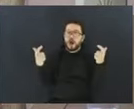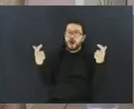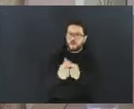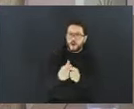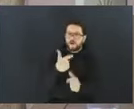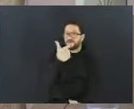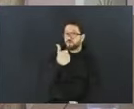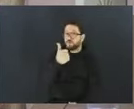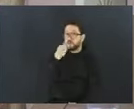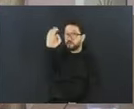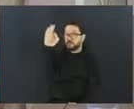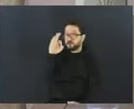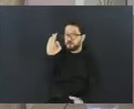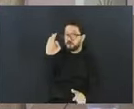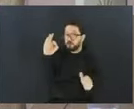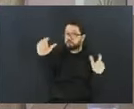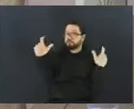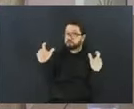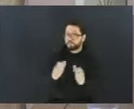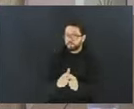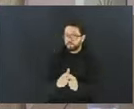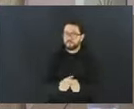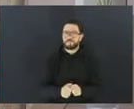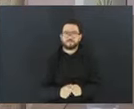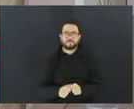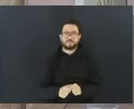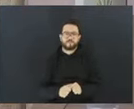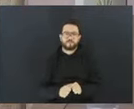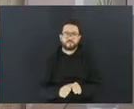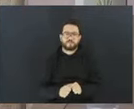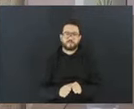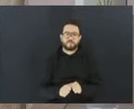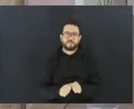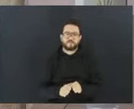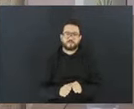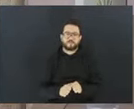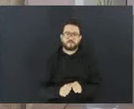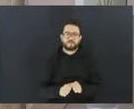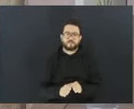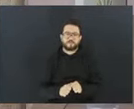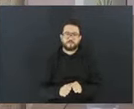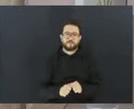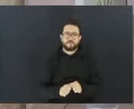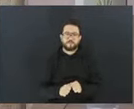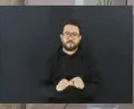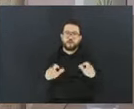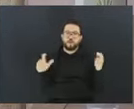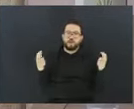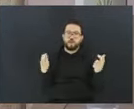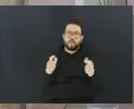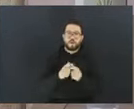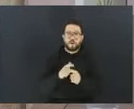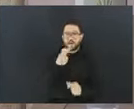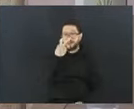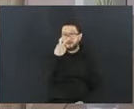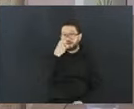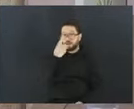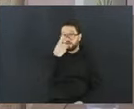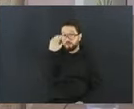cidade que registrava um maior índice, chegamos a 51% de diminuição nesse índice de